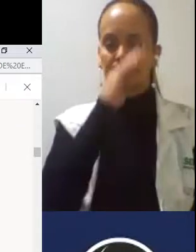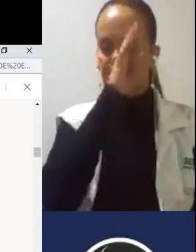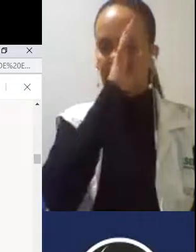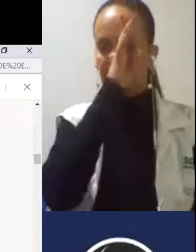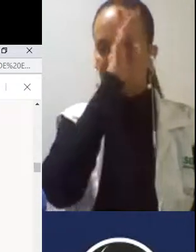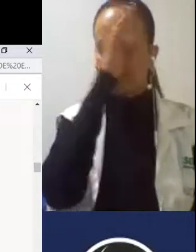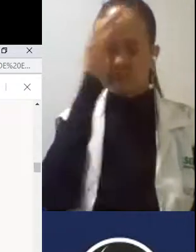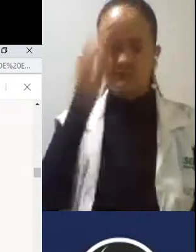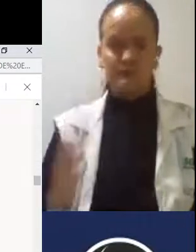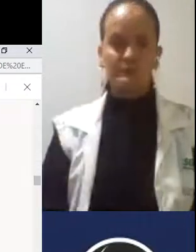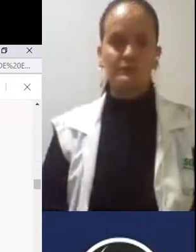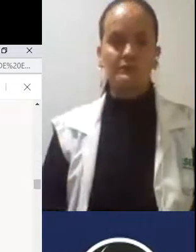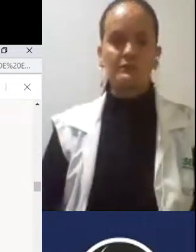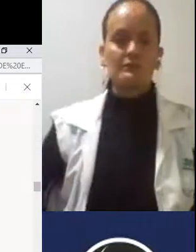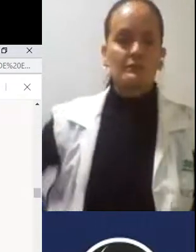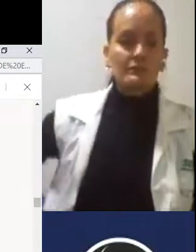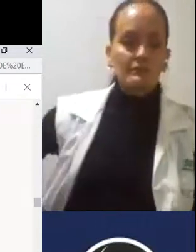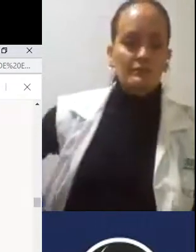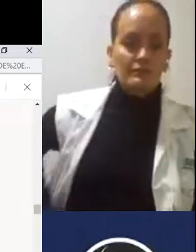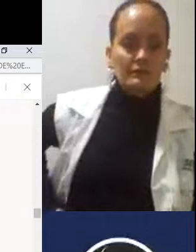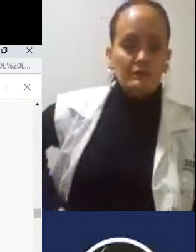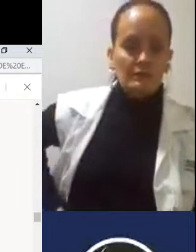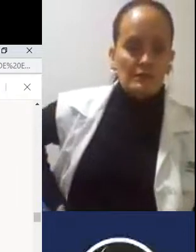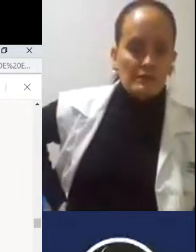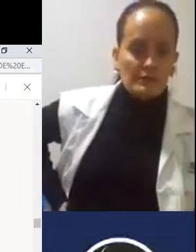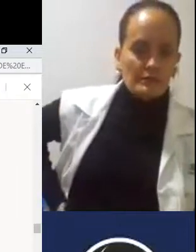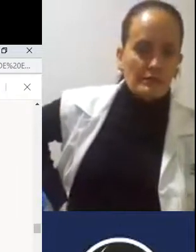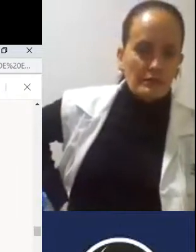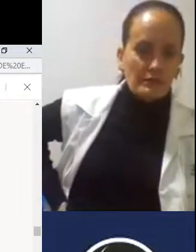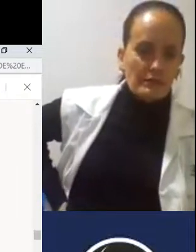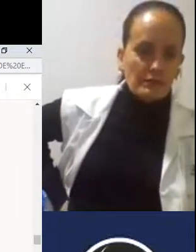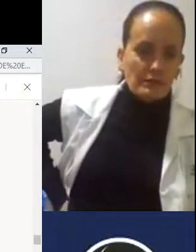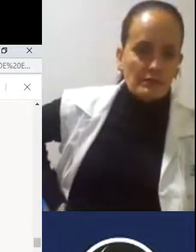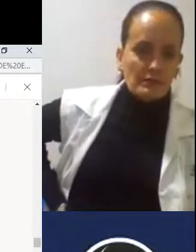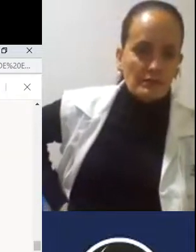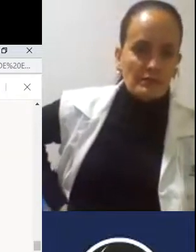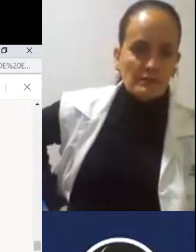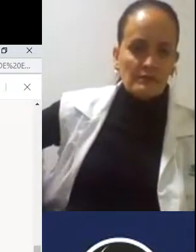se não me engano, vai estar lá no capítulo 5. Isso aqui a gente já viu.